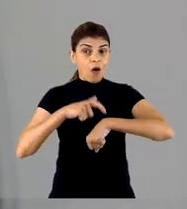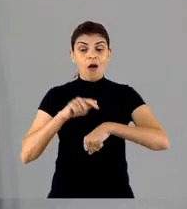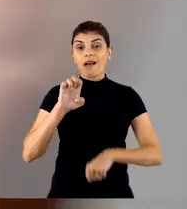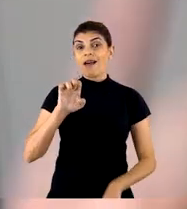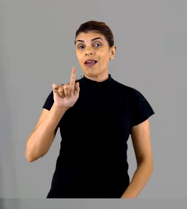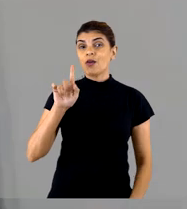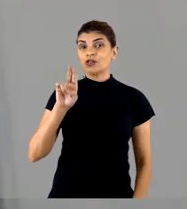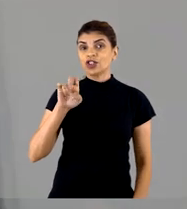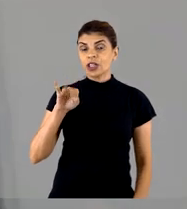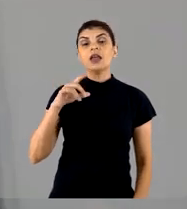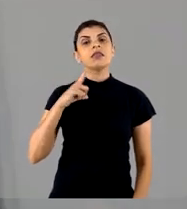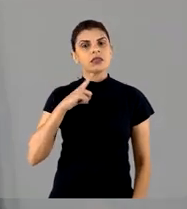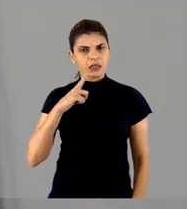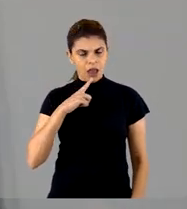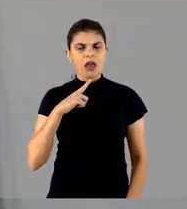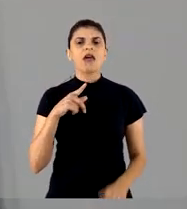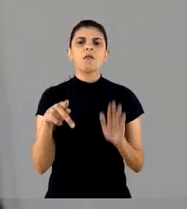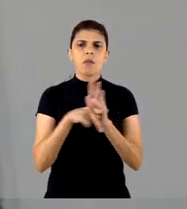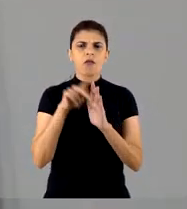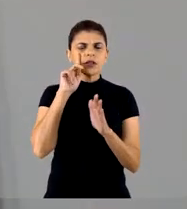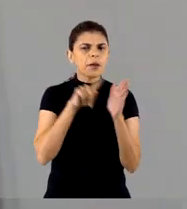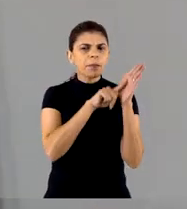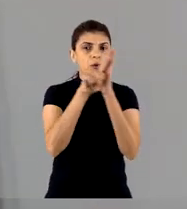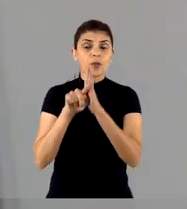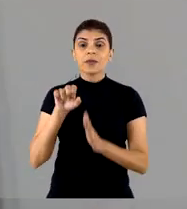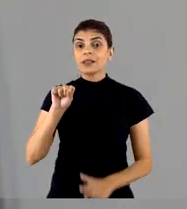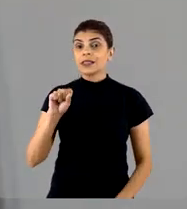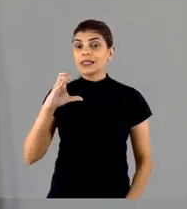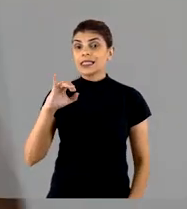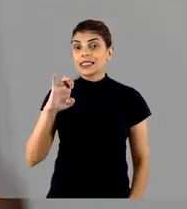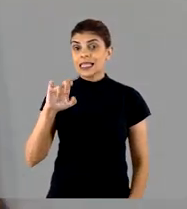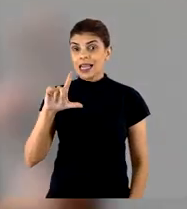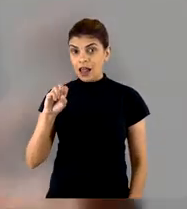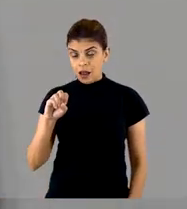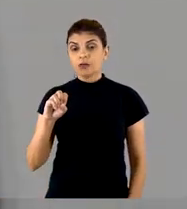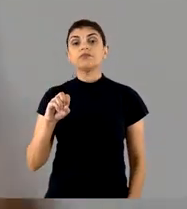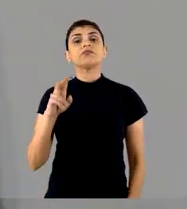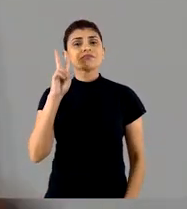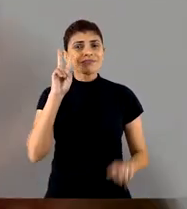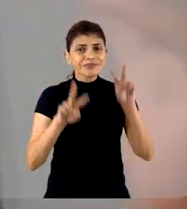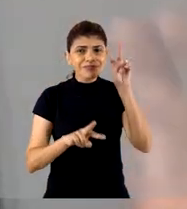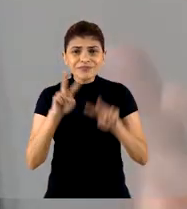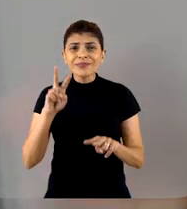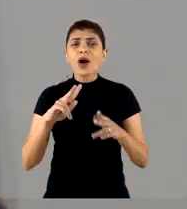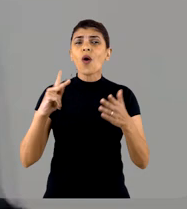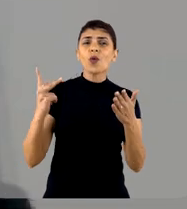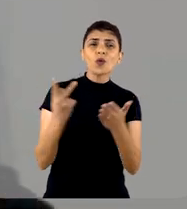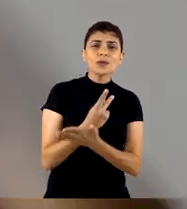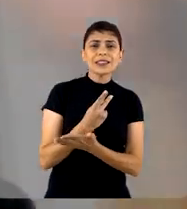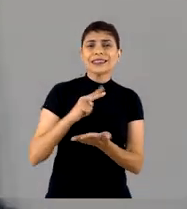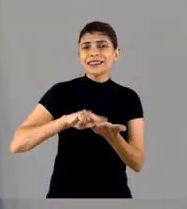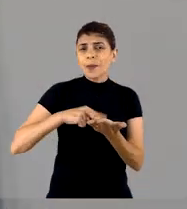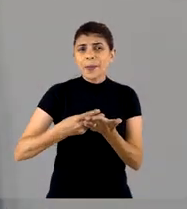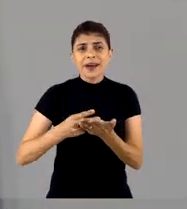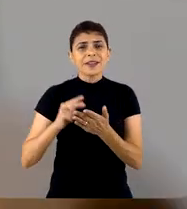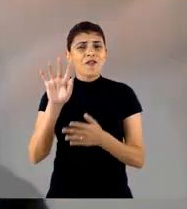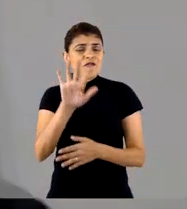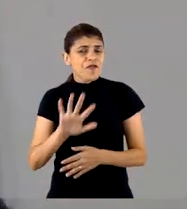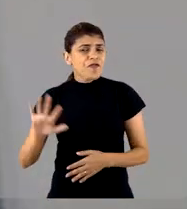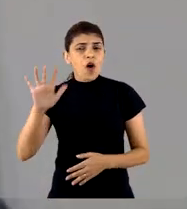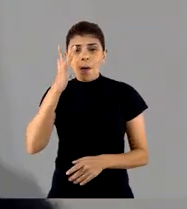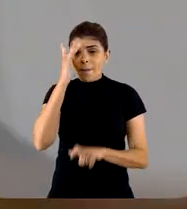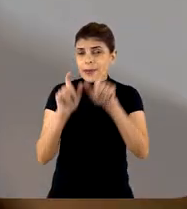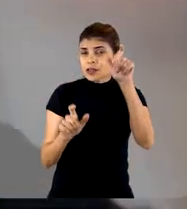Steffens. Está disponível online no Cielo Book. Né? Que justamente a ideia de aperfeiçoamento da raça, que isso foi interpretado de